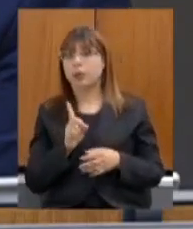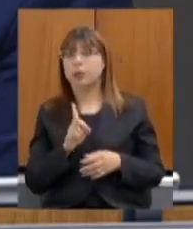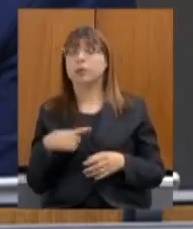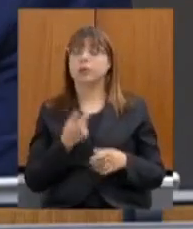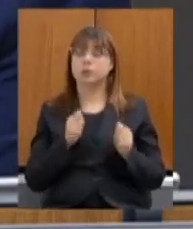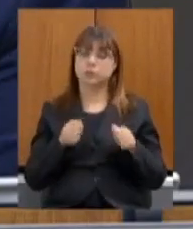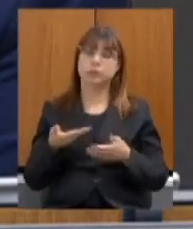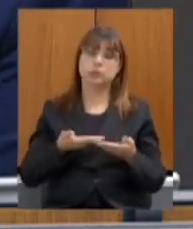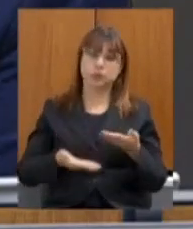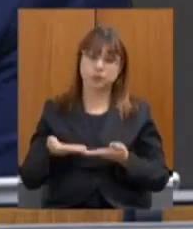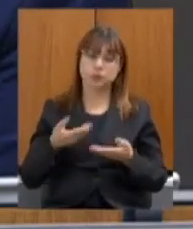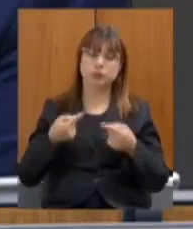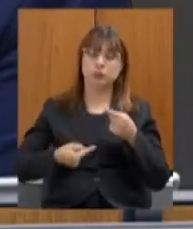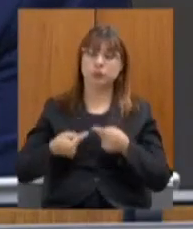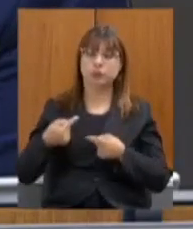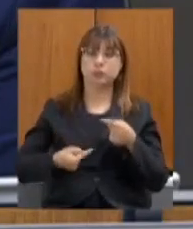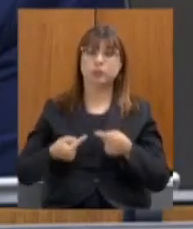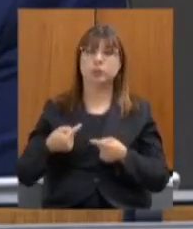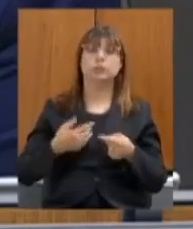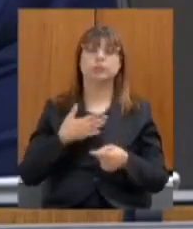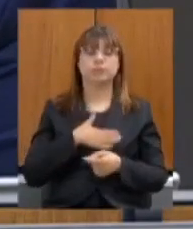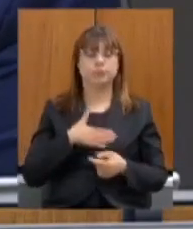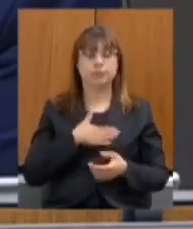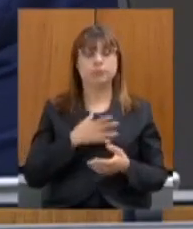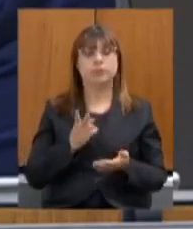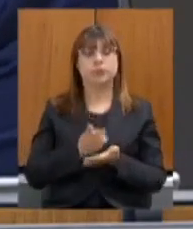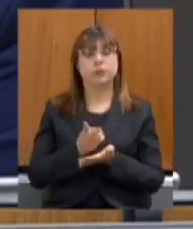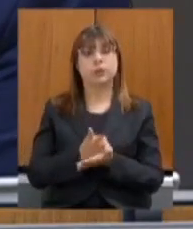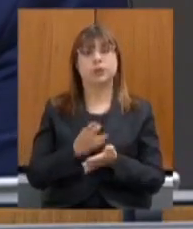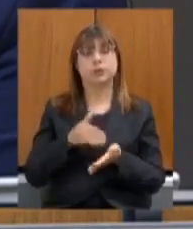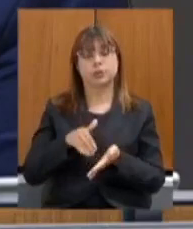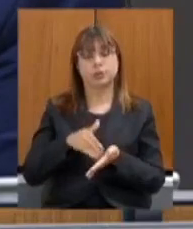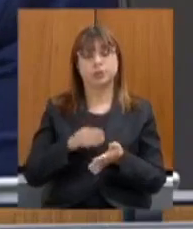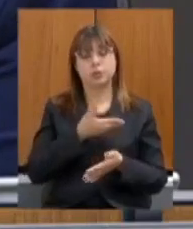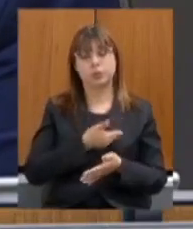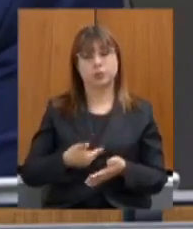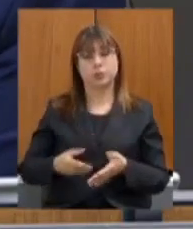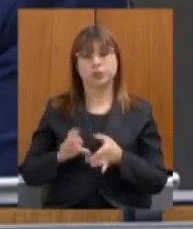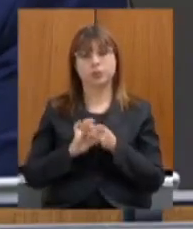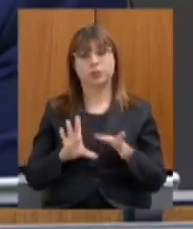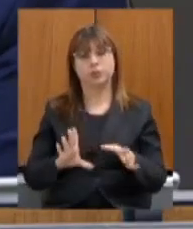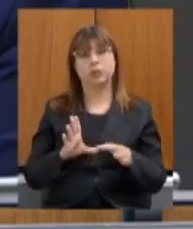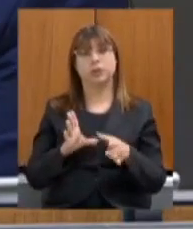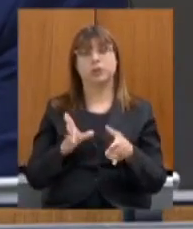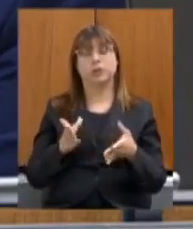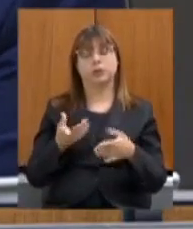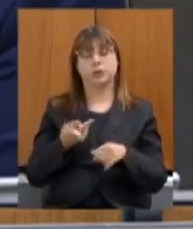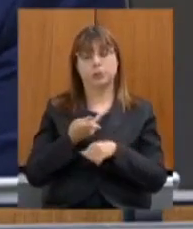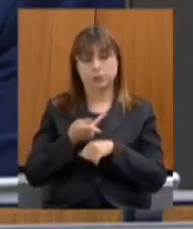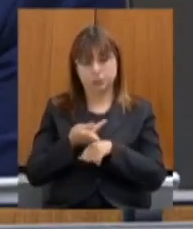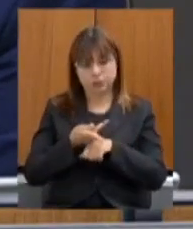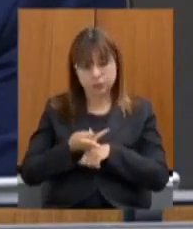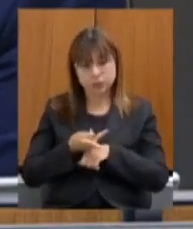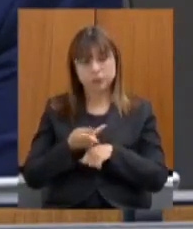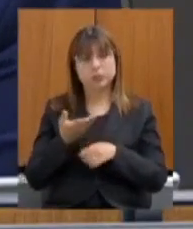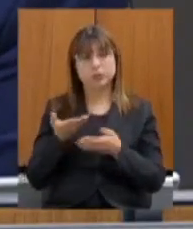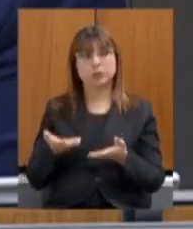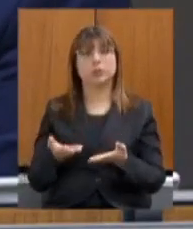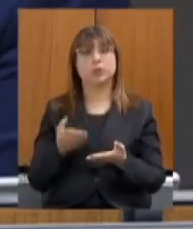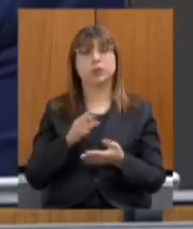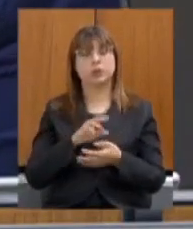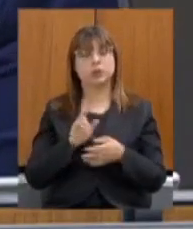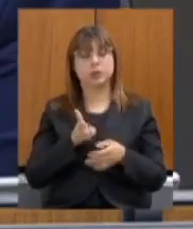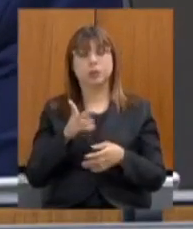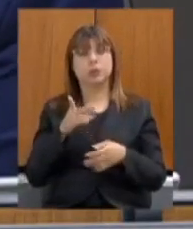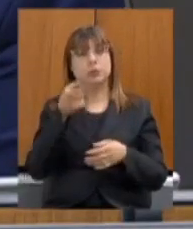sentarmos e discutirmos com o maior prazer, como sempre, a Secretaria de Governo está aberta e à disposição do senhor para sempre que for importante